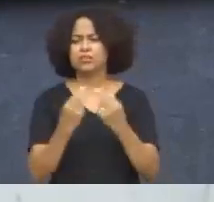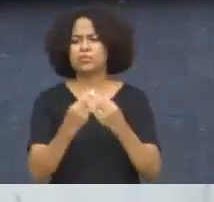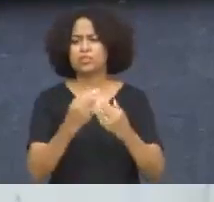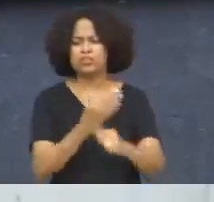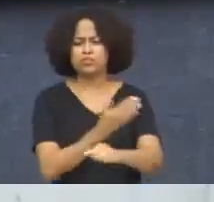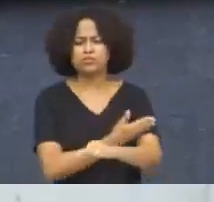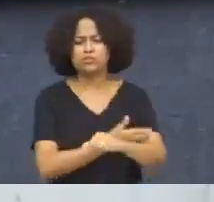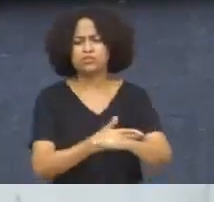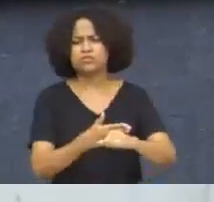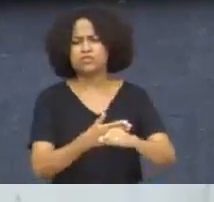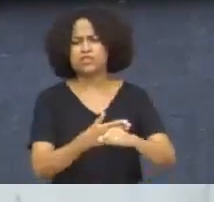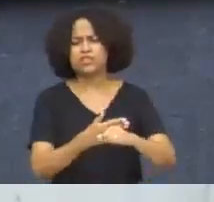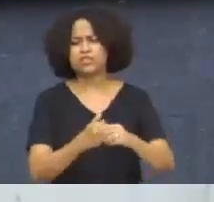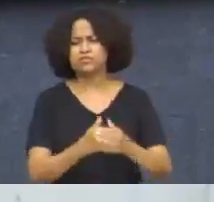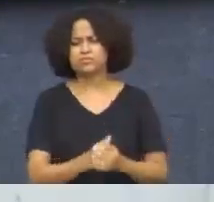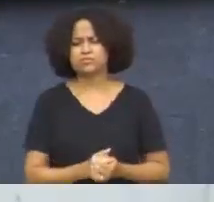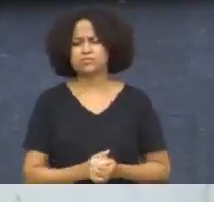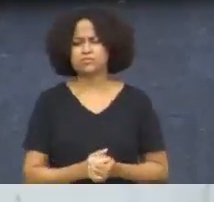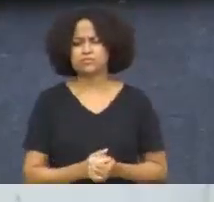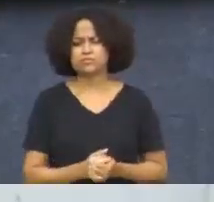12/4/2023, horário 14h30.